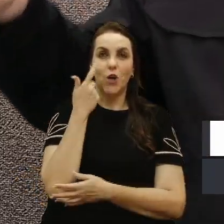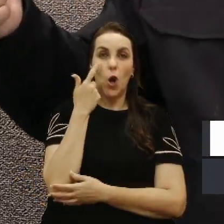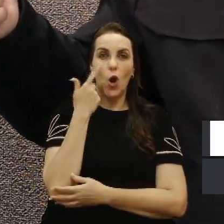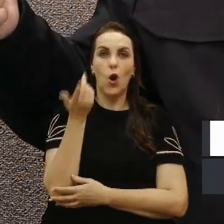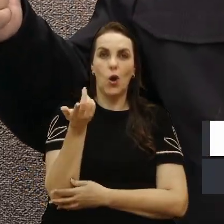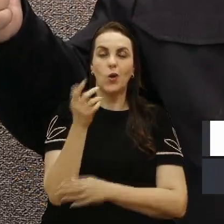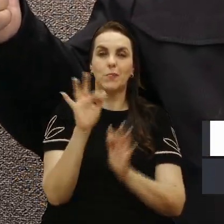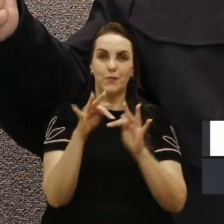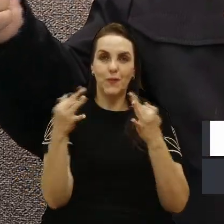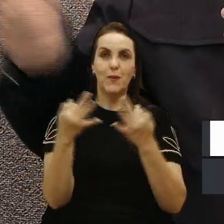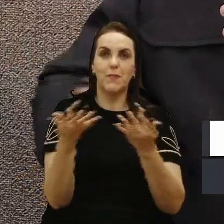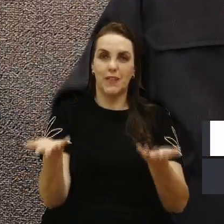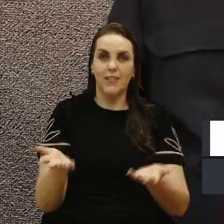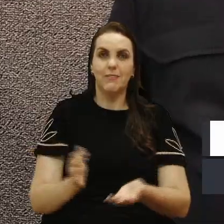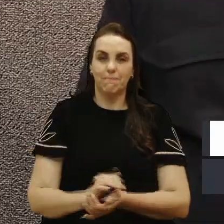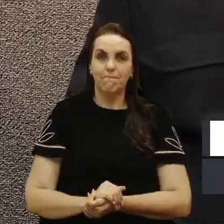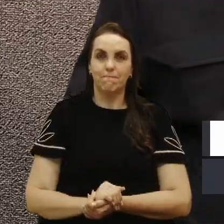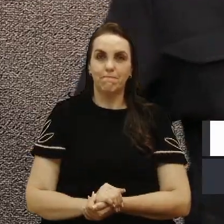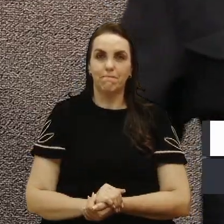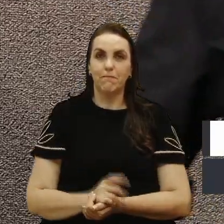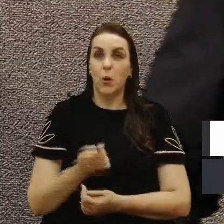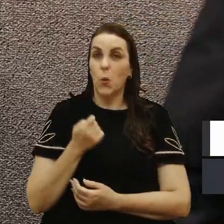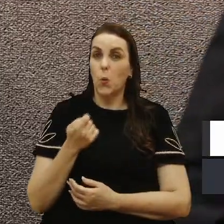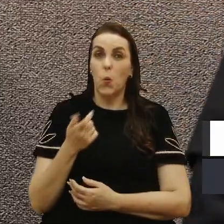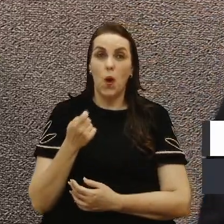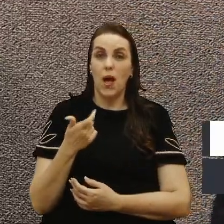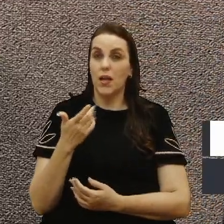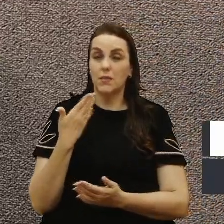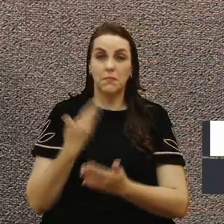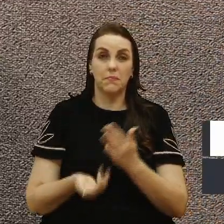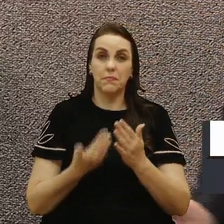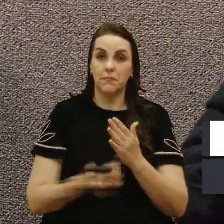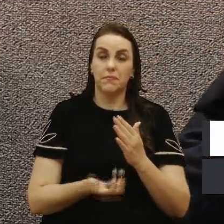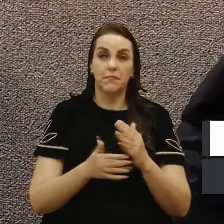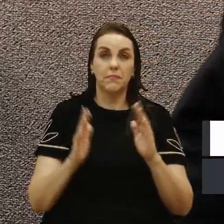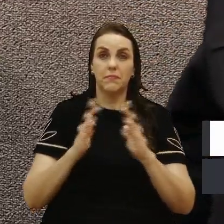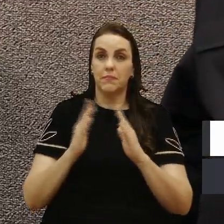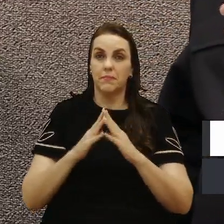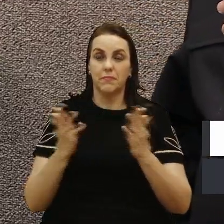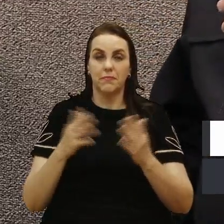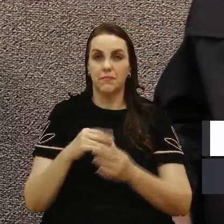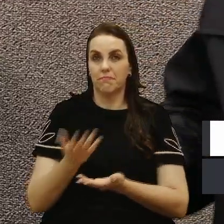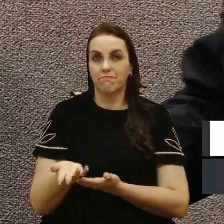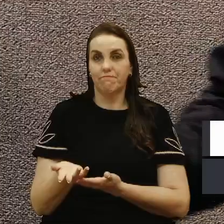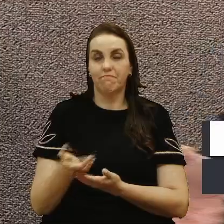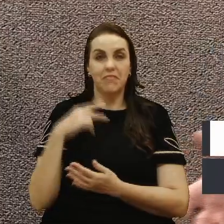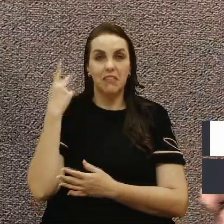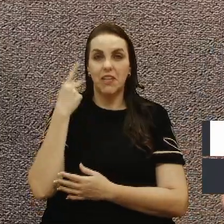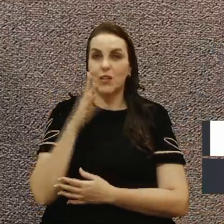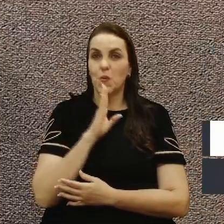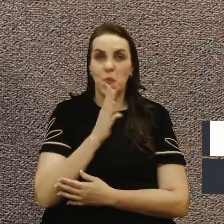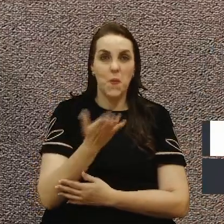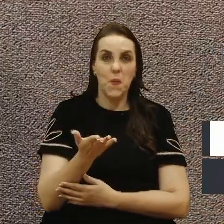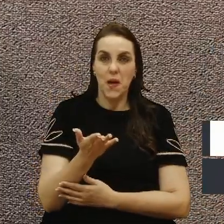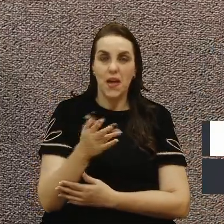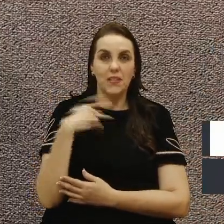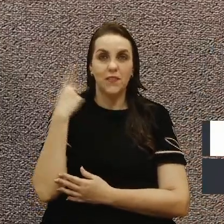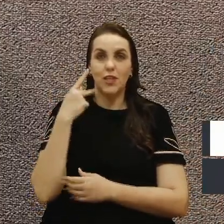para as famílias que estão quase perdendo as casas no Valão do Quênio. Tem vereador que não conhece, tem muito vereador de shopping